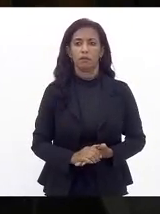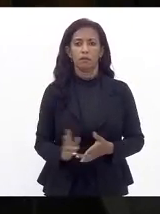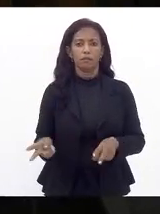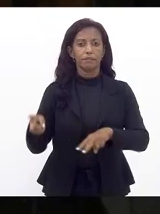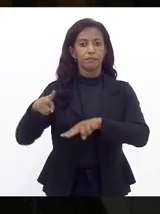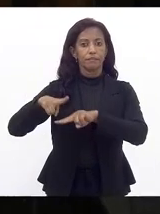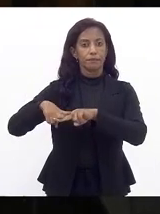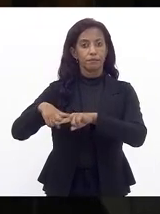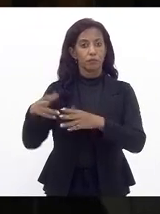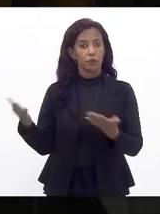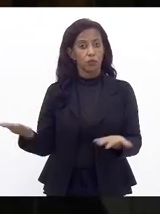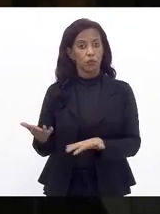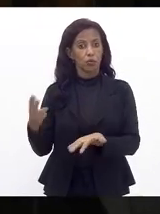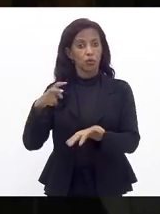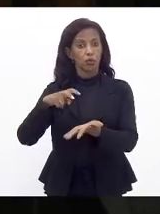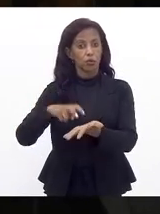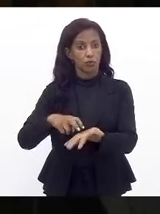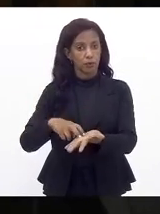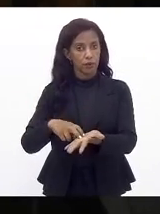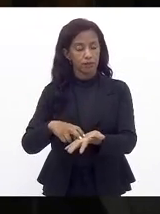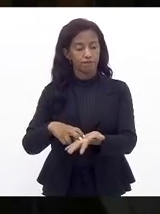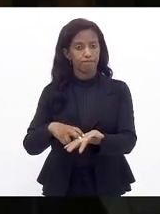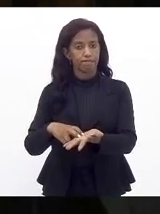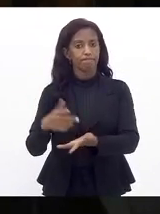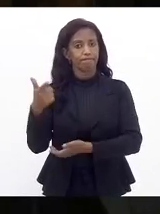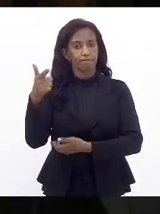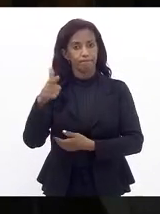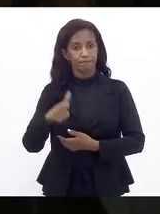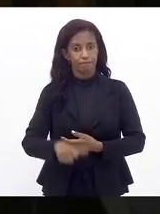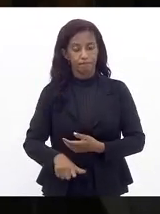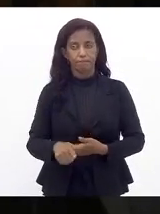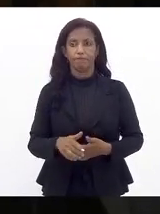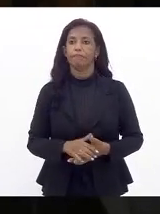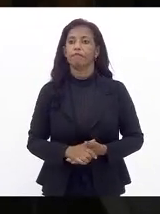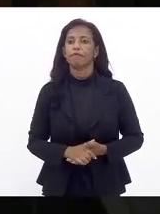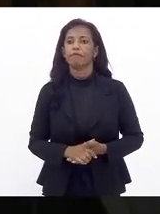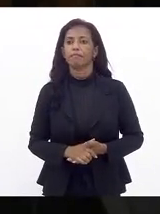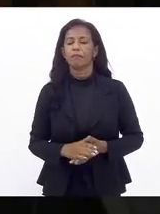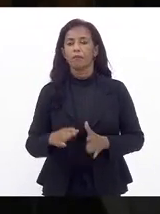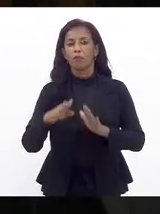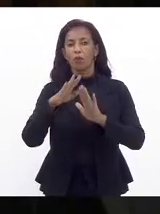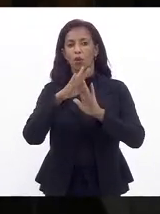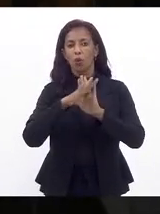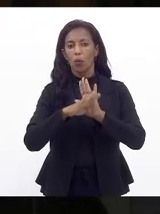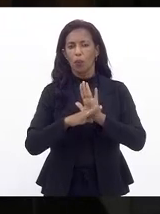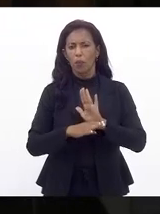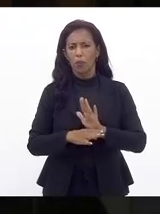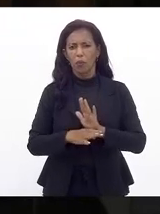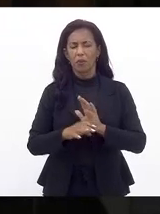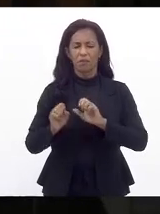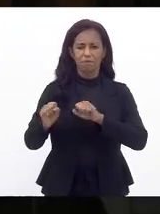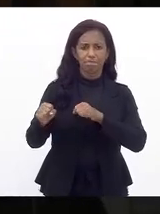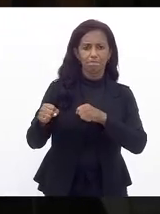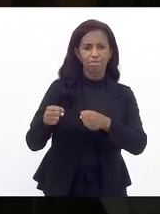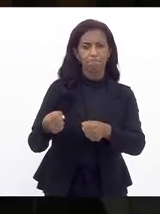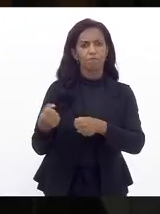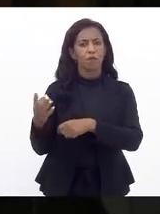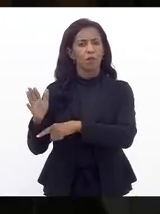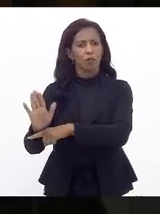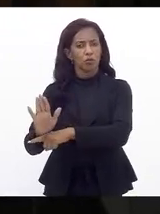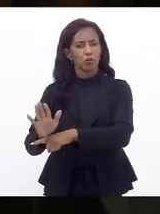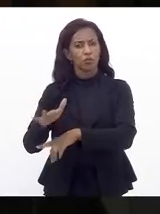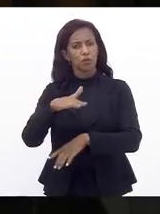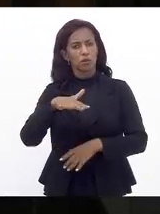prisão nessa manhã. Mais uma vez, o programa na ponta, atendendo a